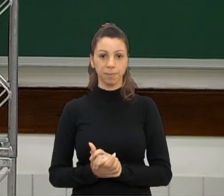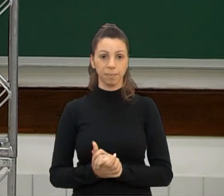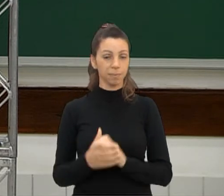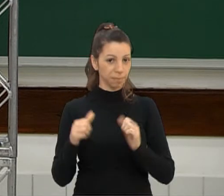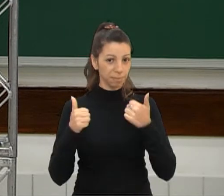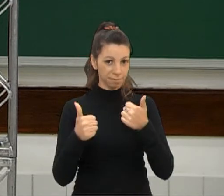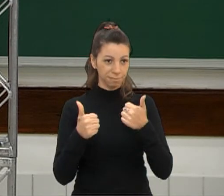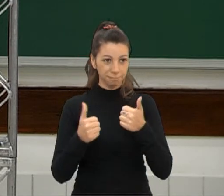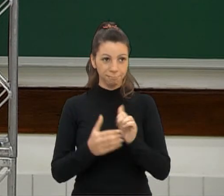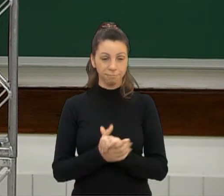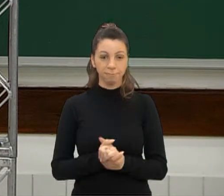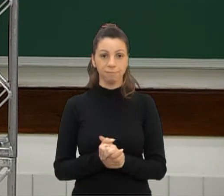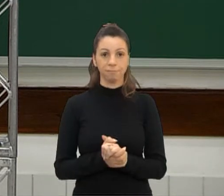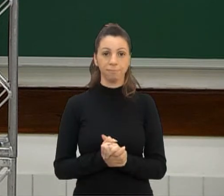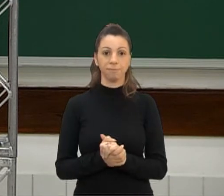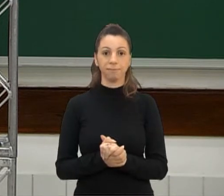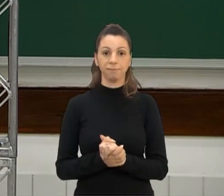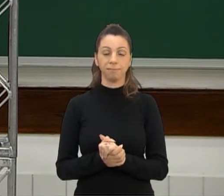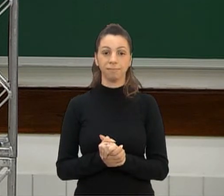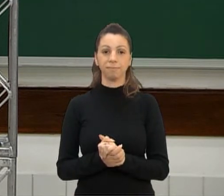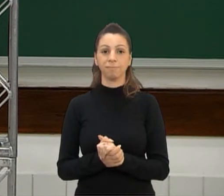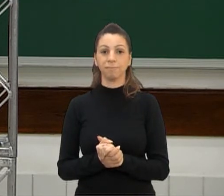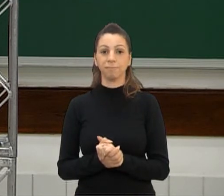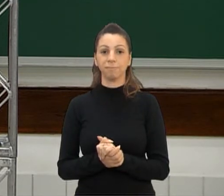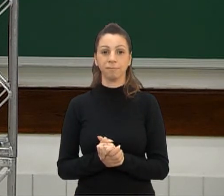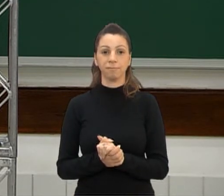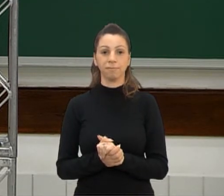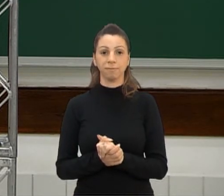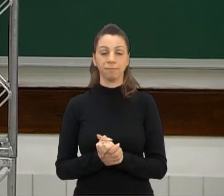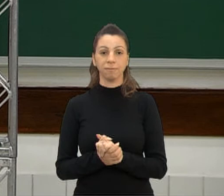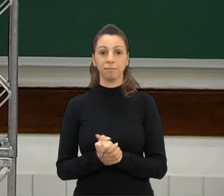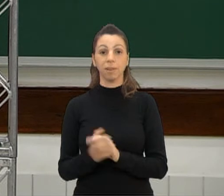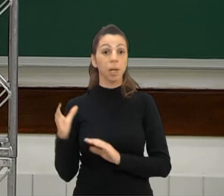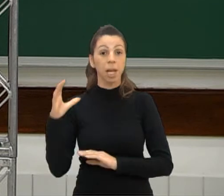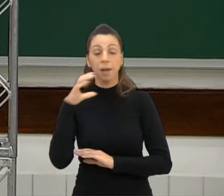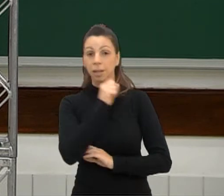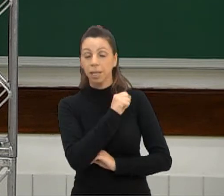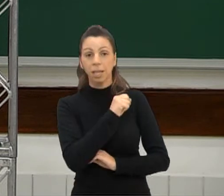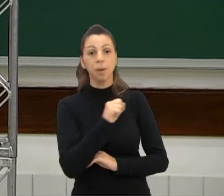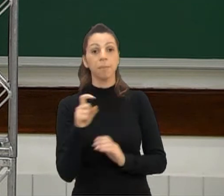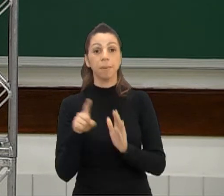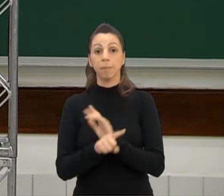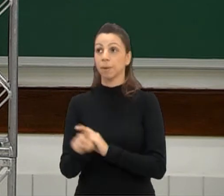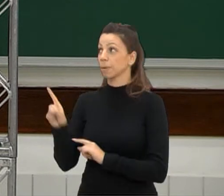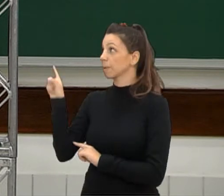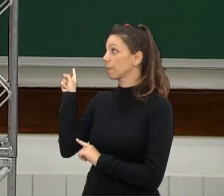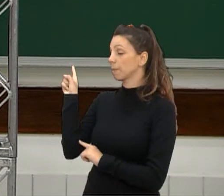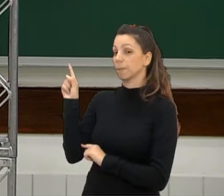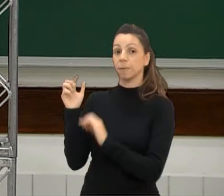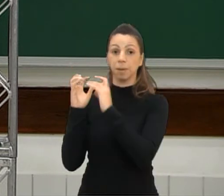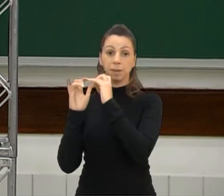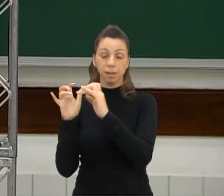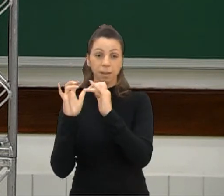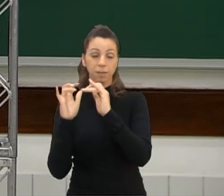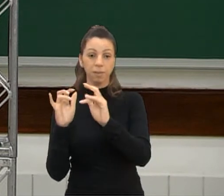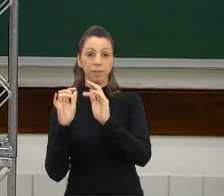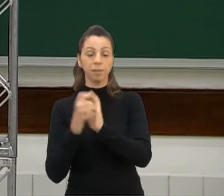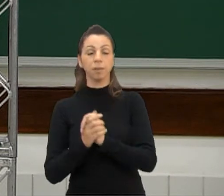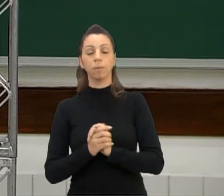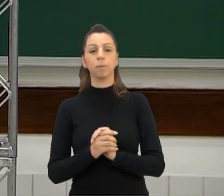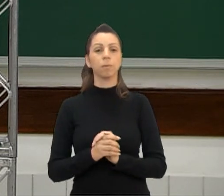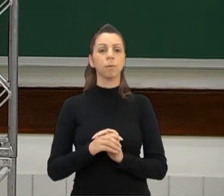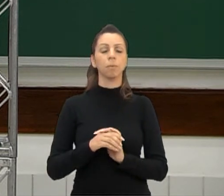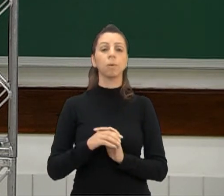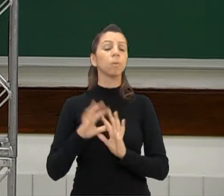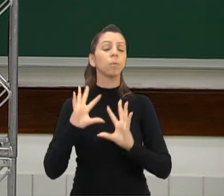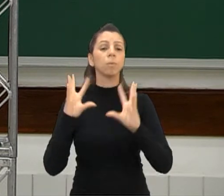Beleza? Passamos, então. Aí temos, muito rapidamente, um quiz para que vocês reflitam um pouquinho sobre tudo que